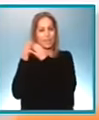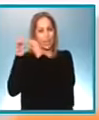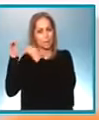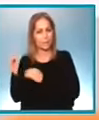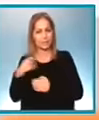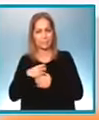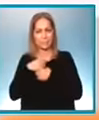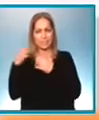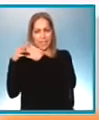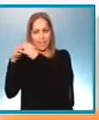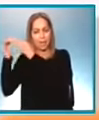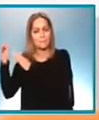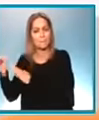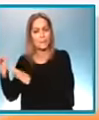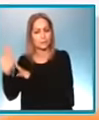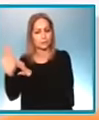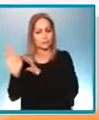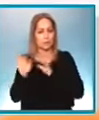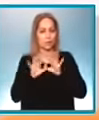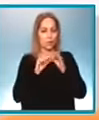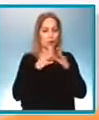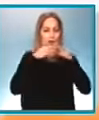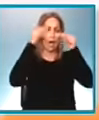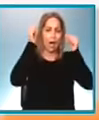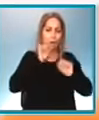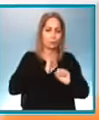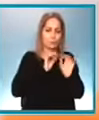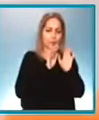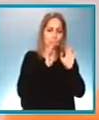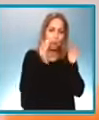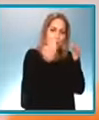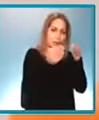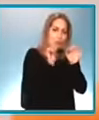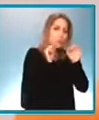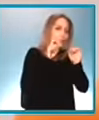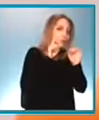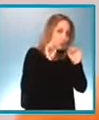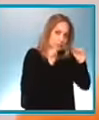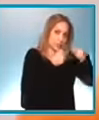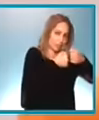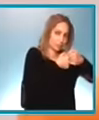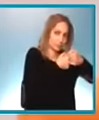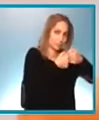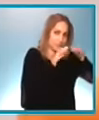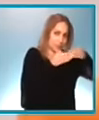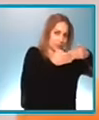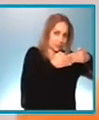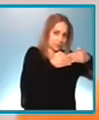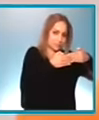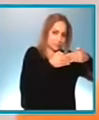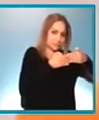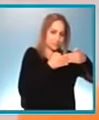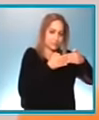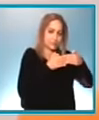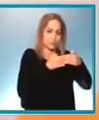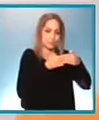tipo, como se minha alma fosse assim... escondida, com música, não escondida.